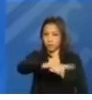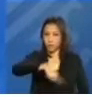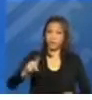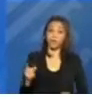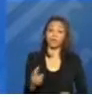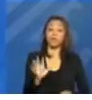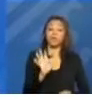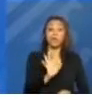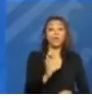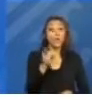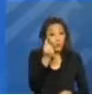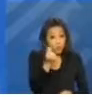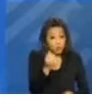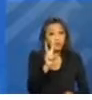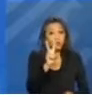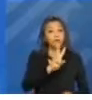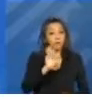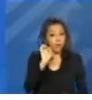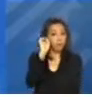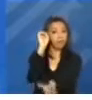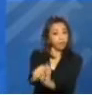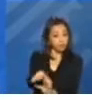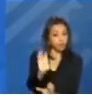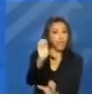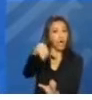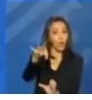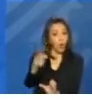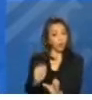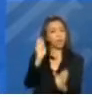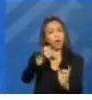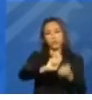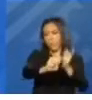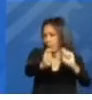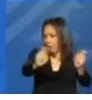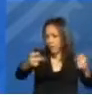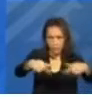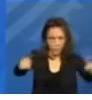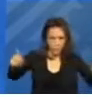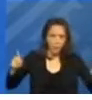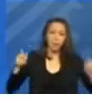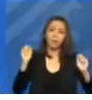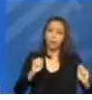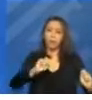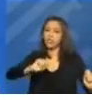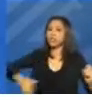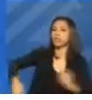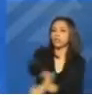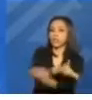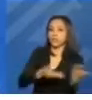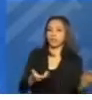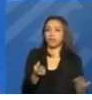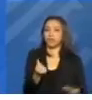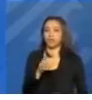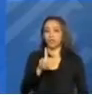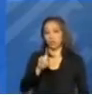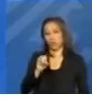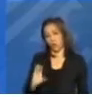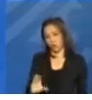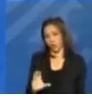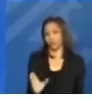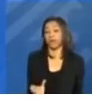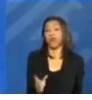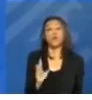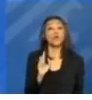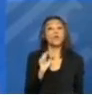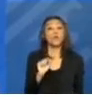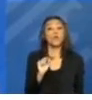o dinheiro estará em conta, pode pagar conta e pode fazer DOC. Então, o que que não vai poder